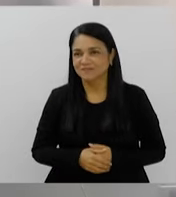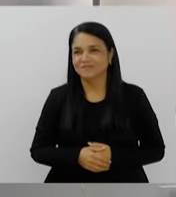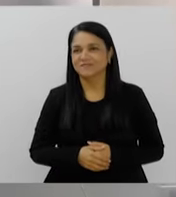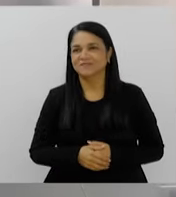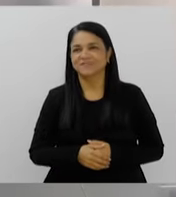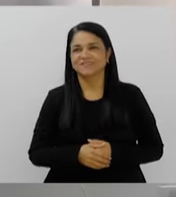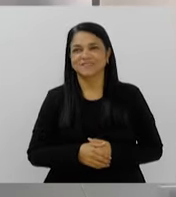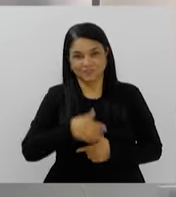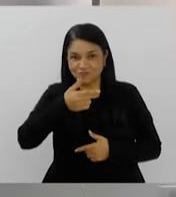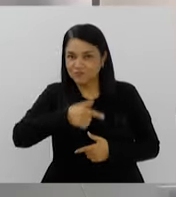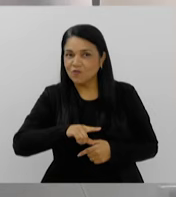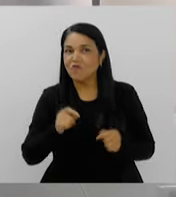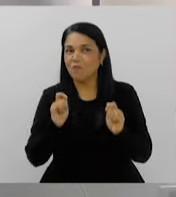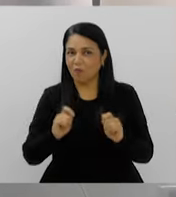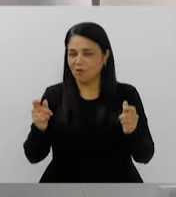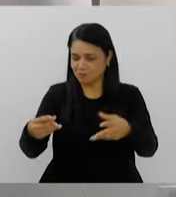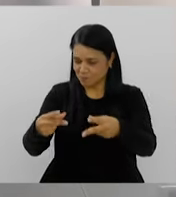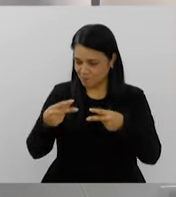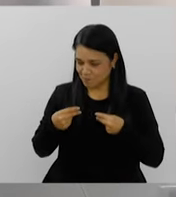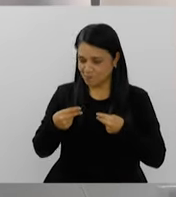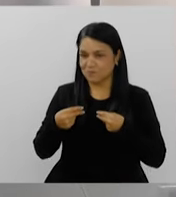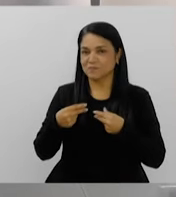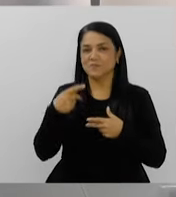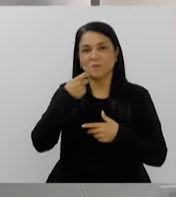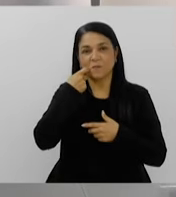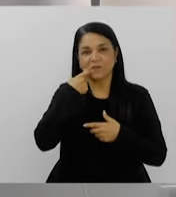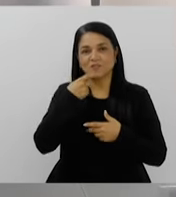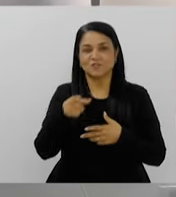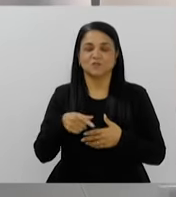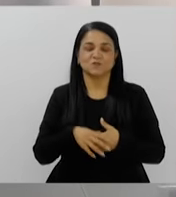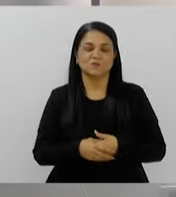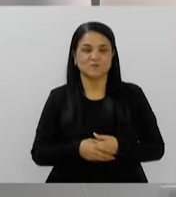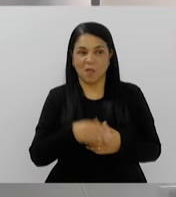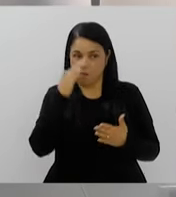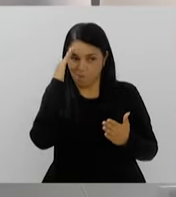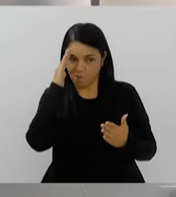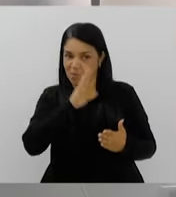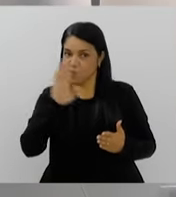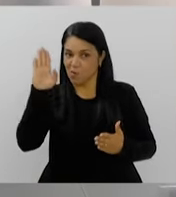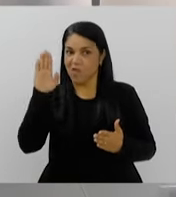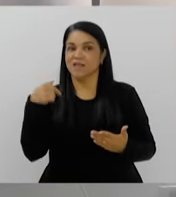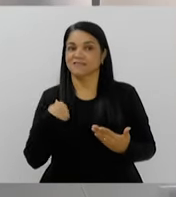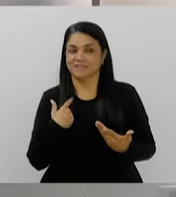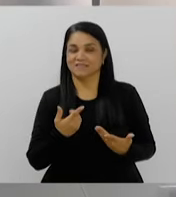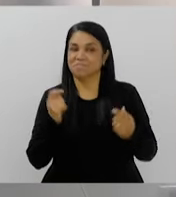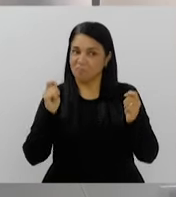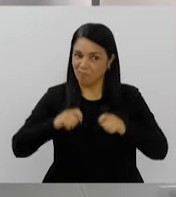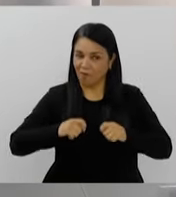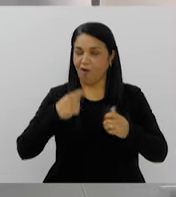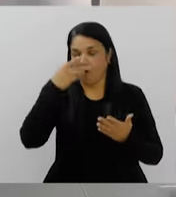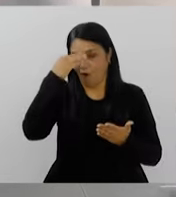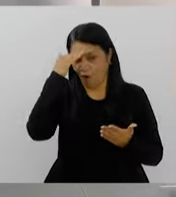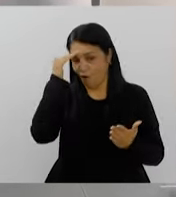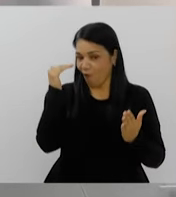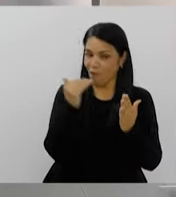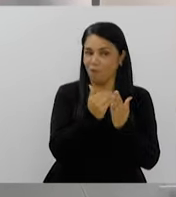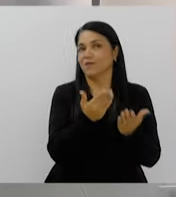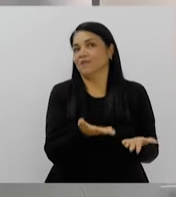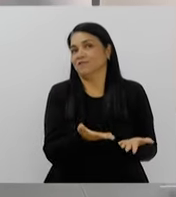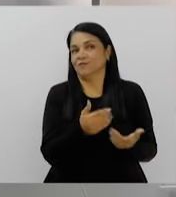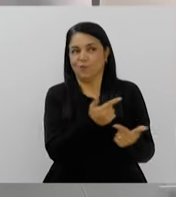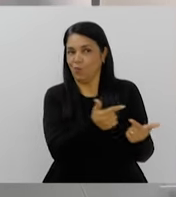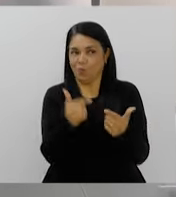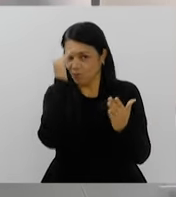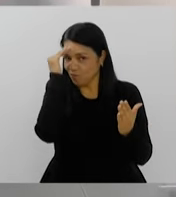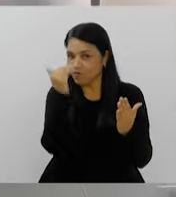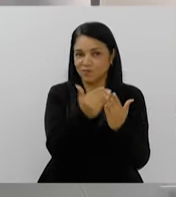também fazê-lo novamente. Tinha promessa de outro, mas deixou de não se cumpriu. Mais. Dia 19. Mas é um cumpra-se.